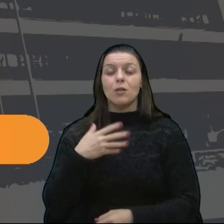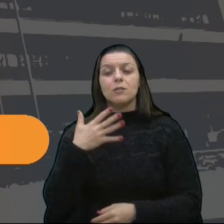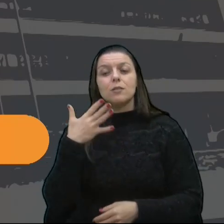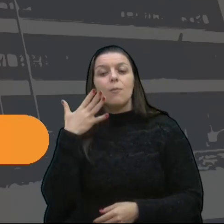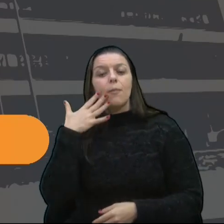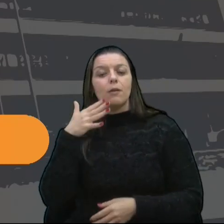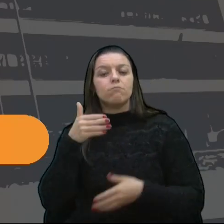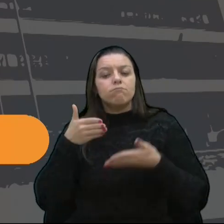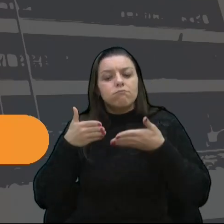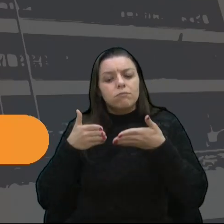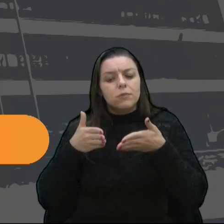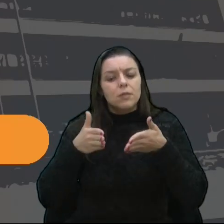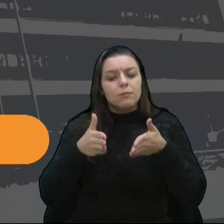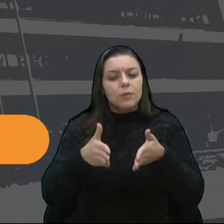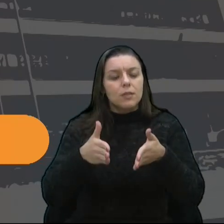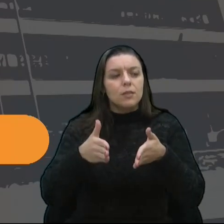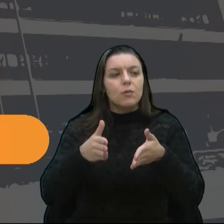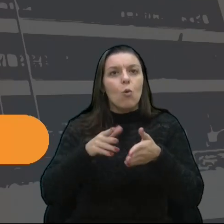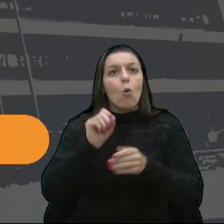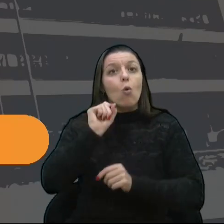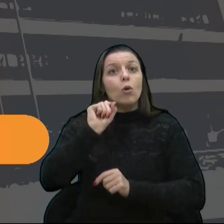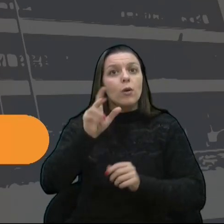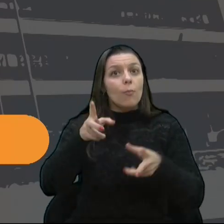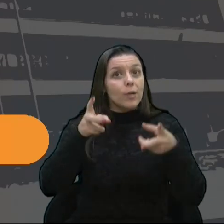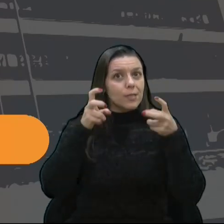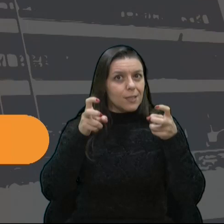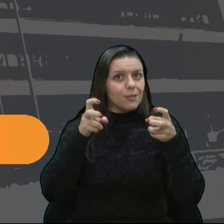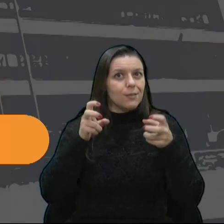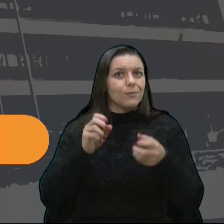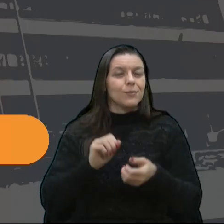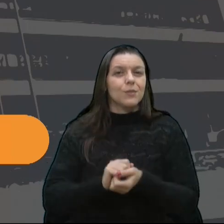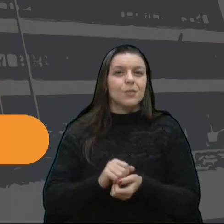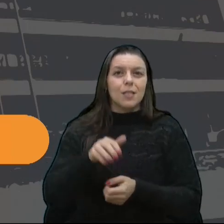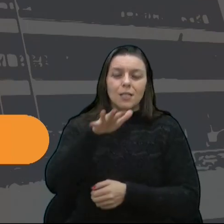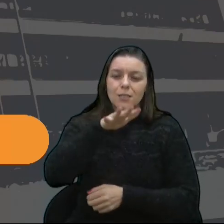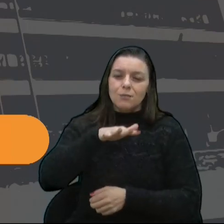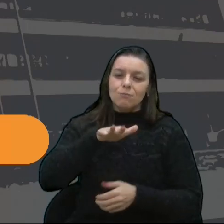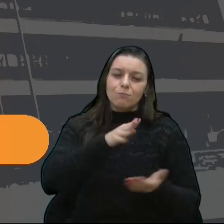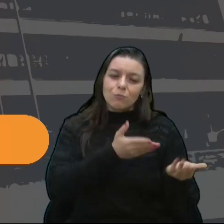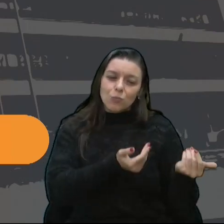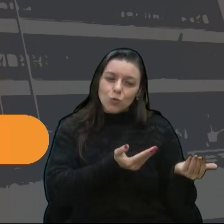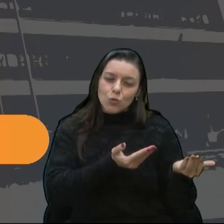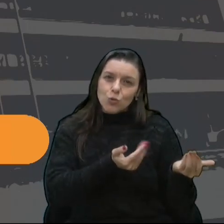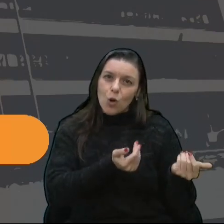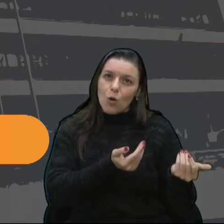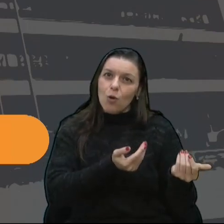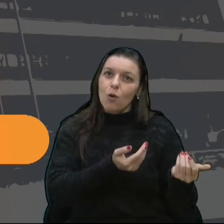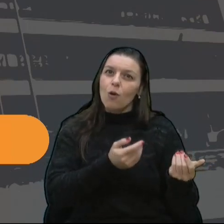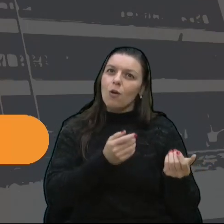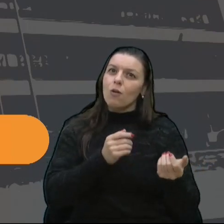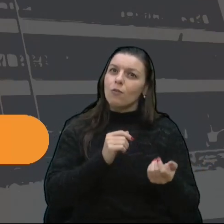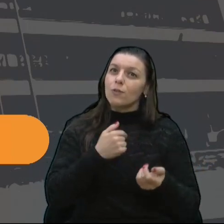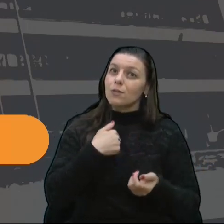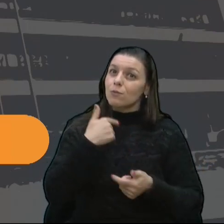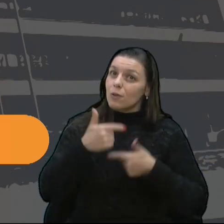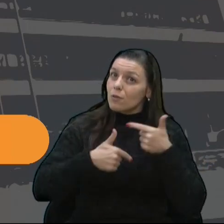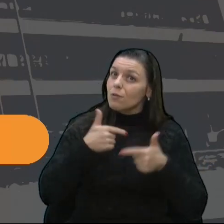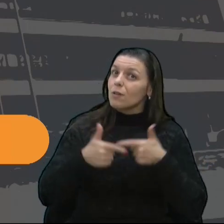de caminho. O que eu percebo dessa geração com quem eu trabalho,